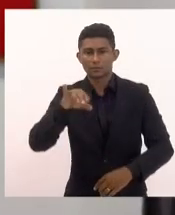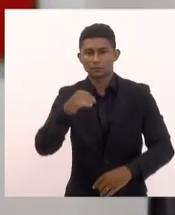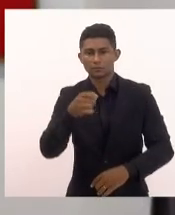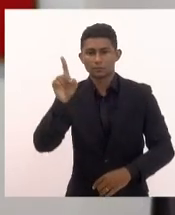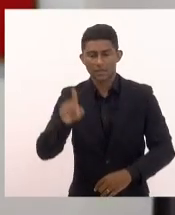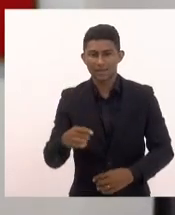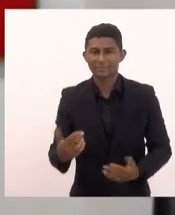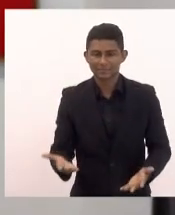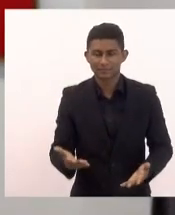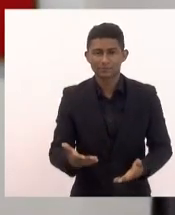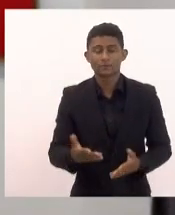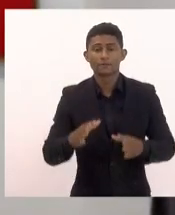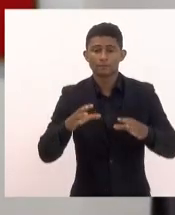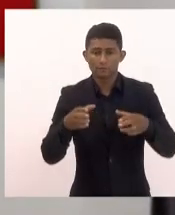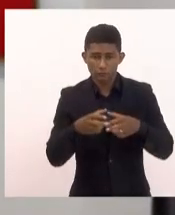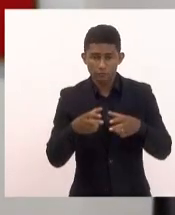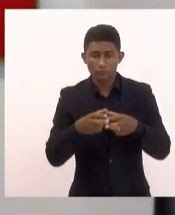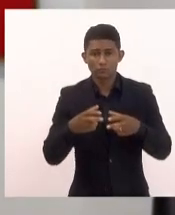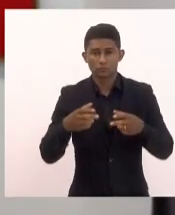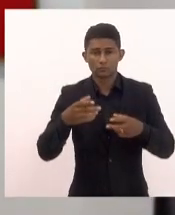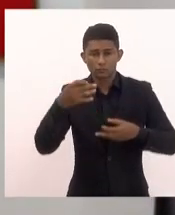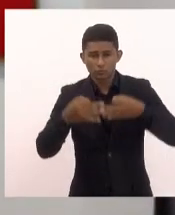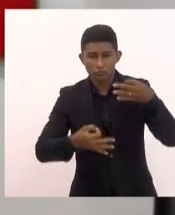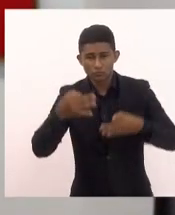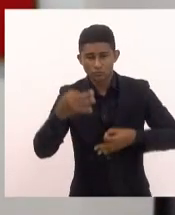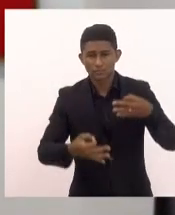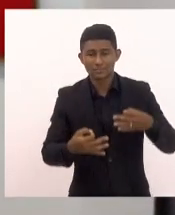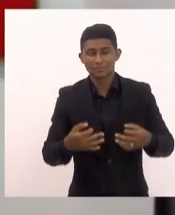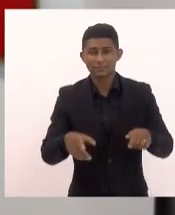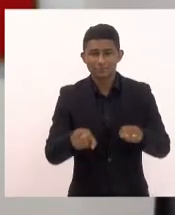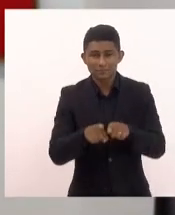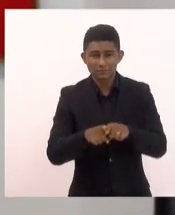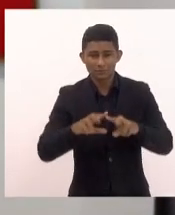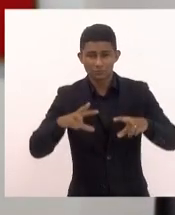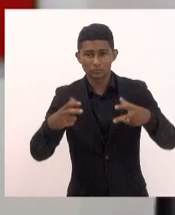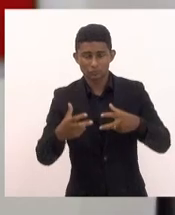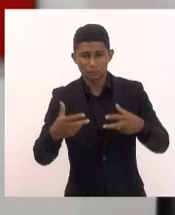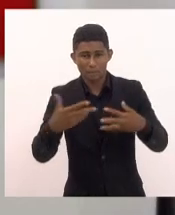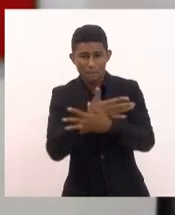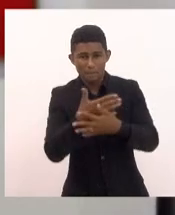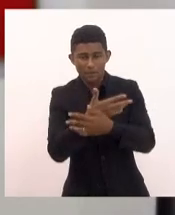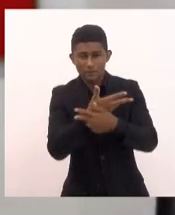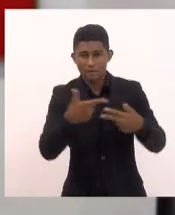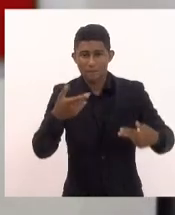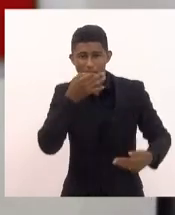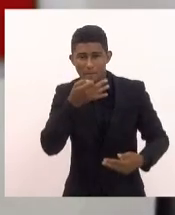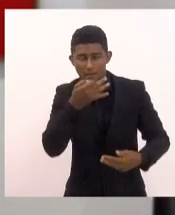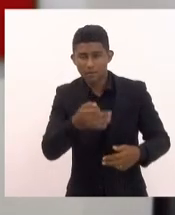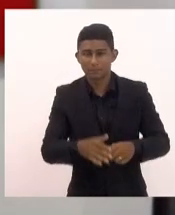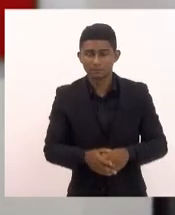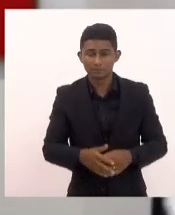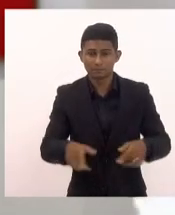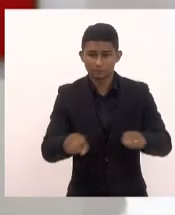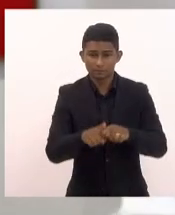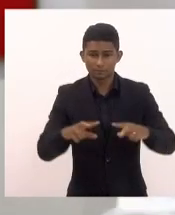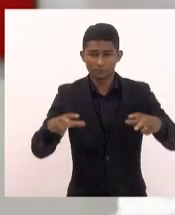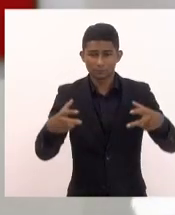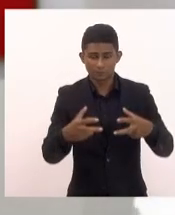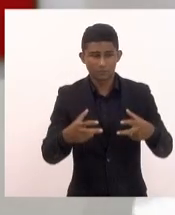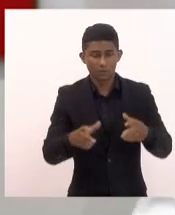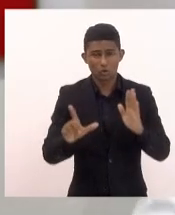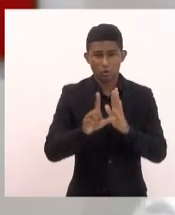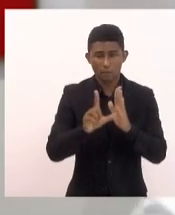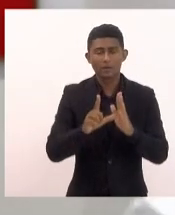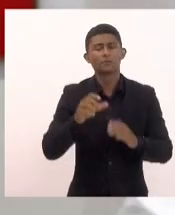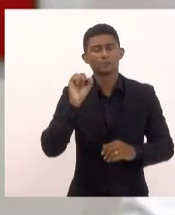lei. Pareceres da Comissão de Constituição e Justiça pela Constitucionalidade, Assuntos Municipais e Desenvolvimento Regional, favorável. De Economia, Indústria e Comércio, favorável.